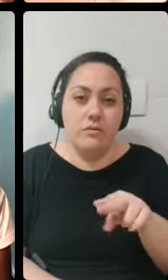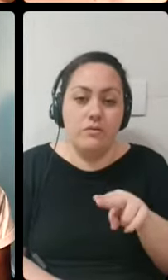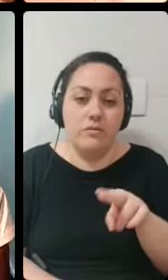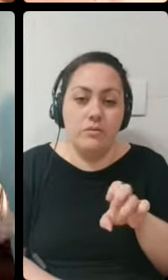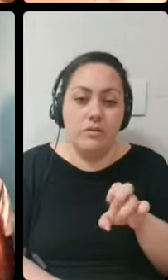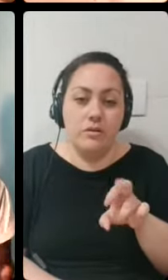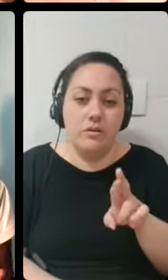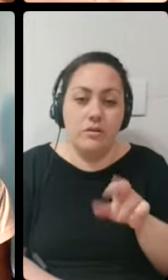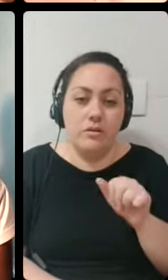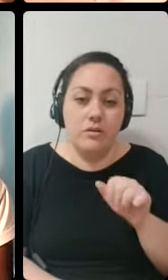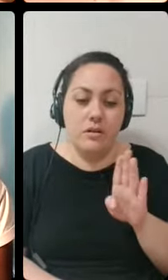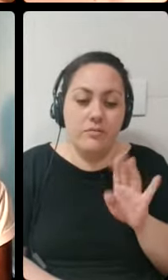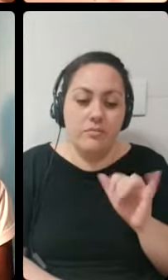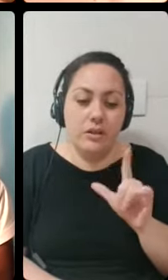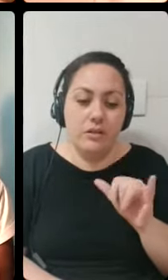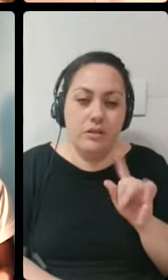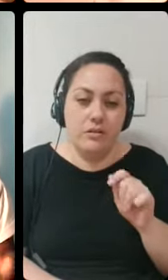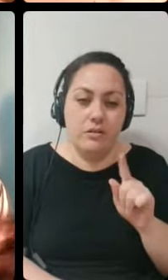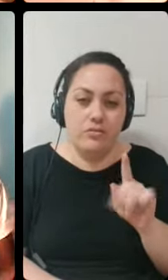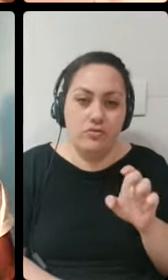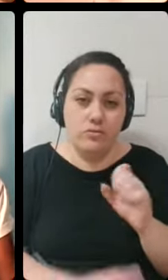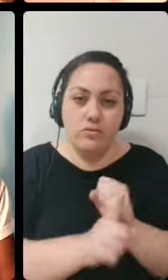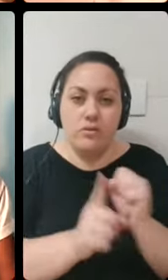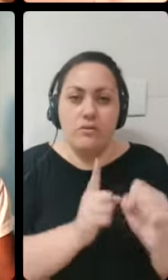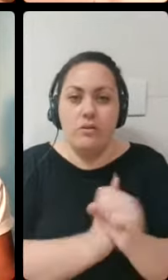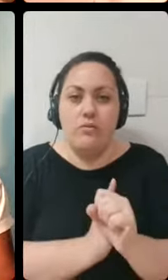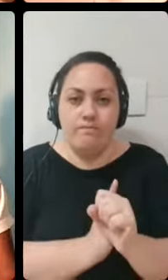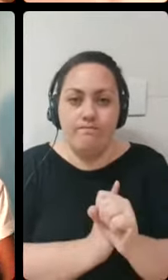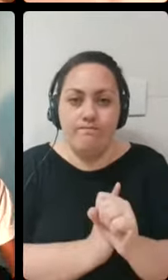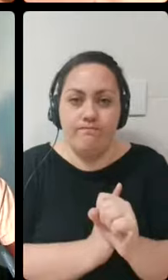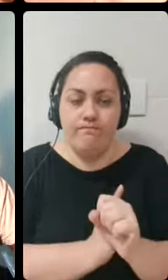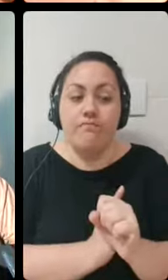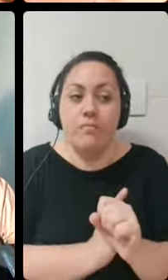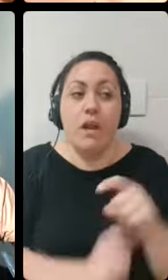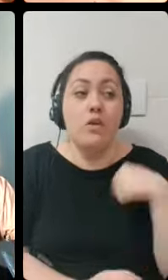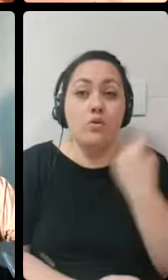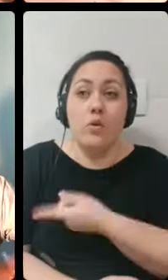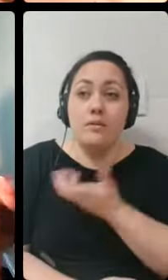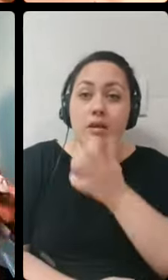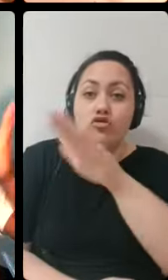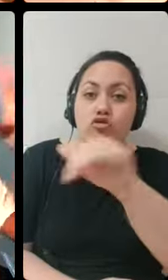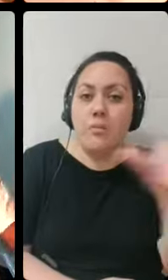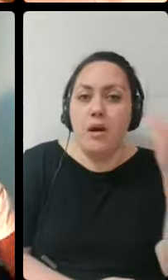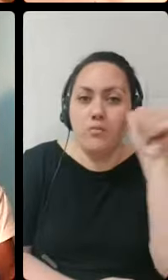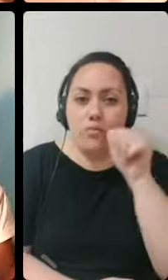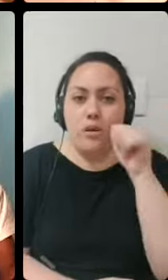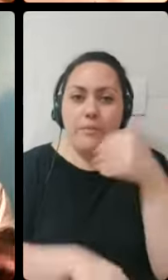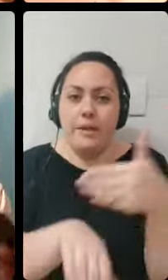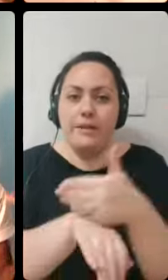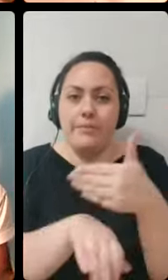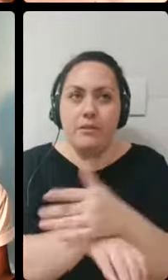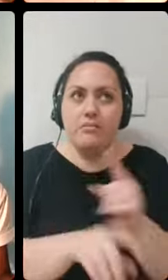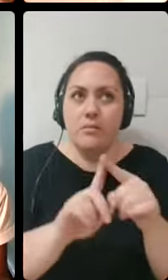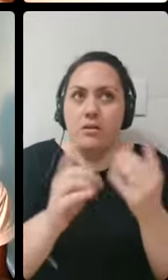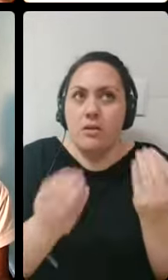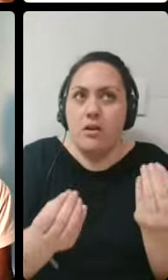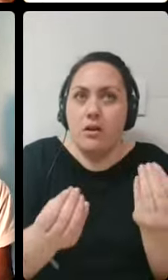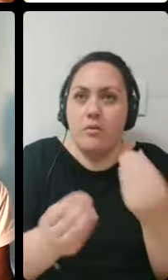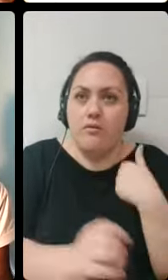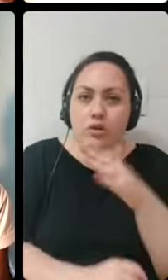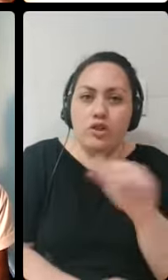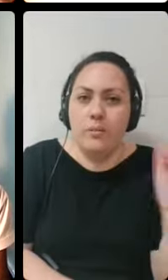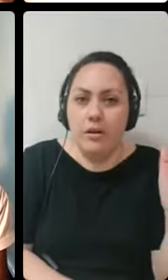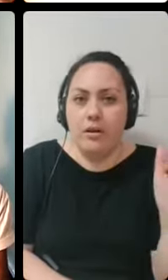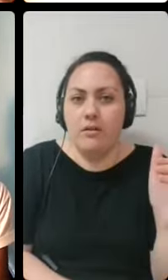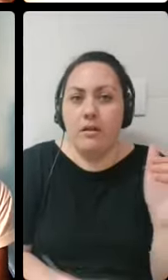oficina. Mas como que a gente vai chamar mulheres em vulnerabilidade social anunciando uma oficina de violência